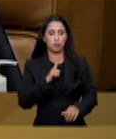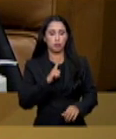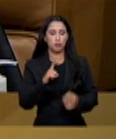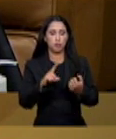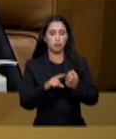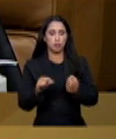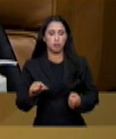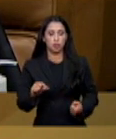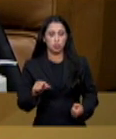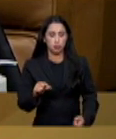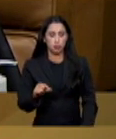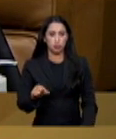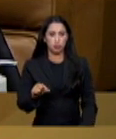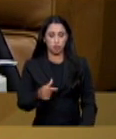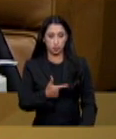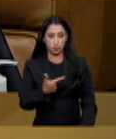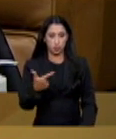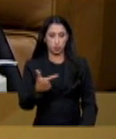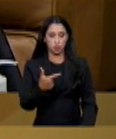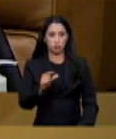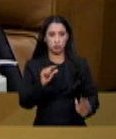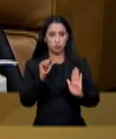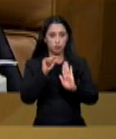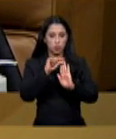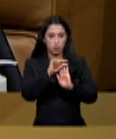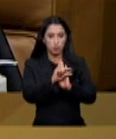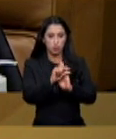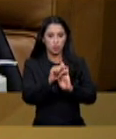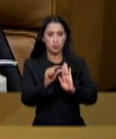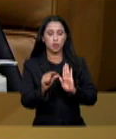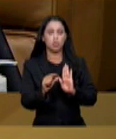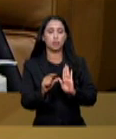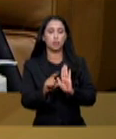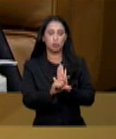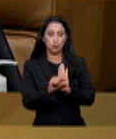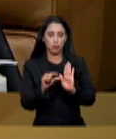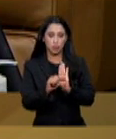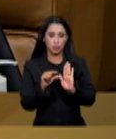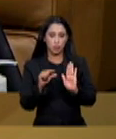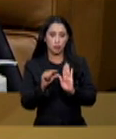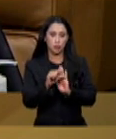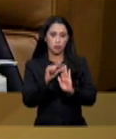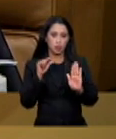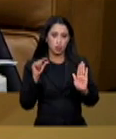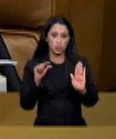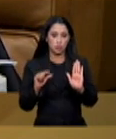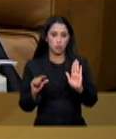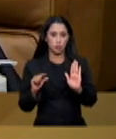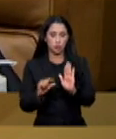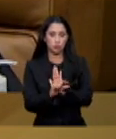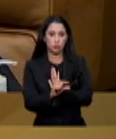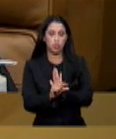artigo 2º, no seu caput e no seu respectivo parágrafo. Primeiro,